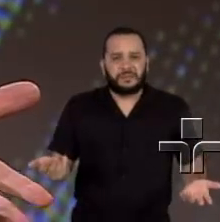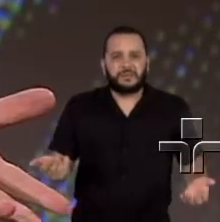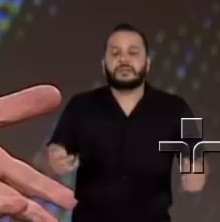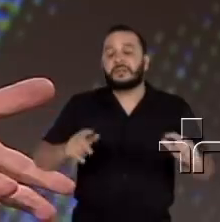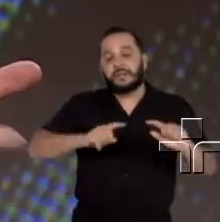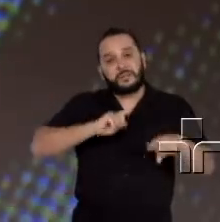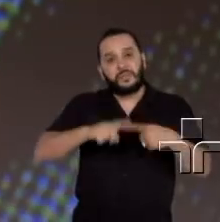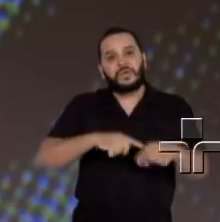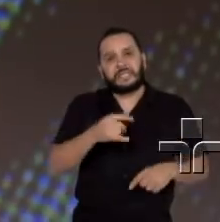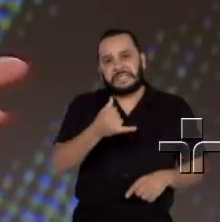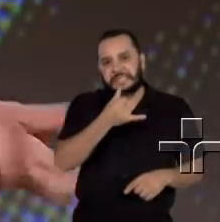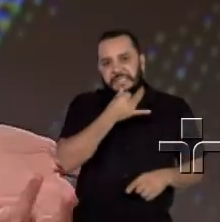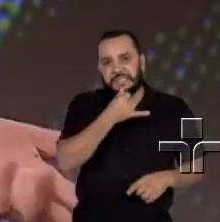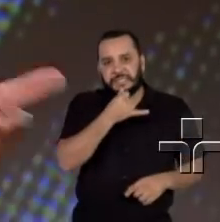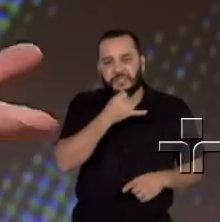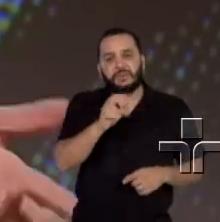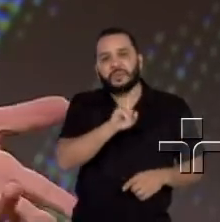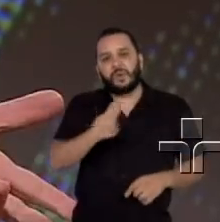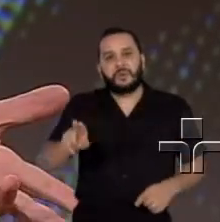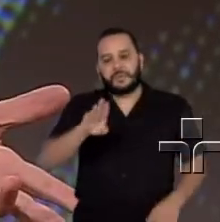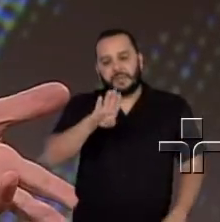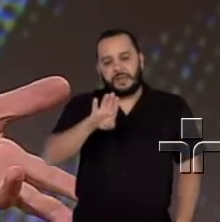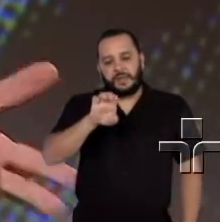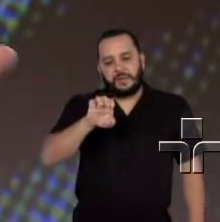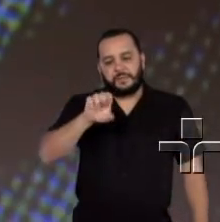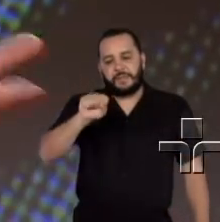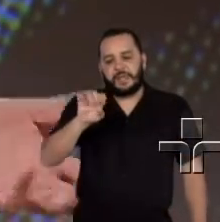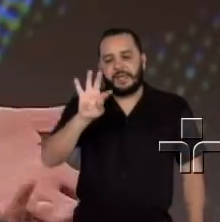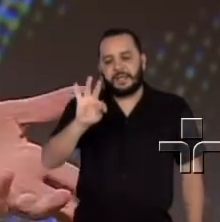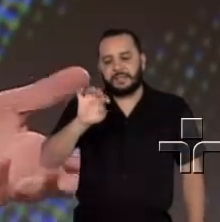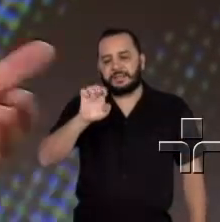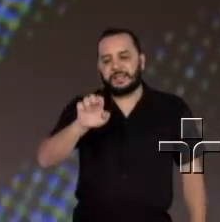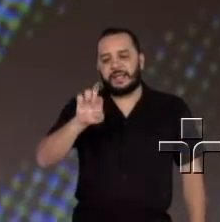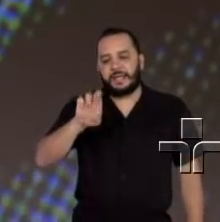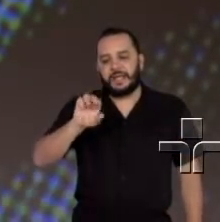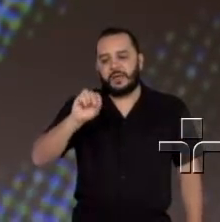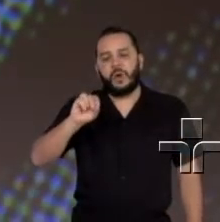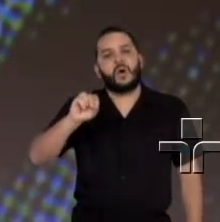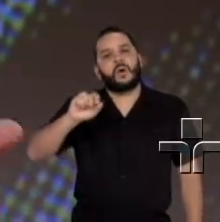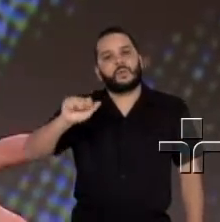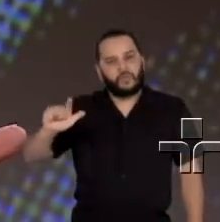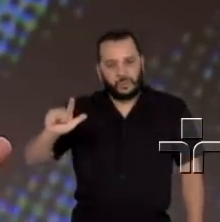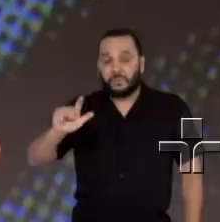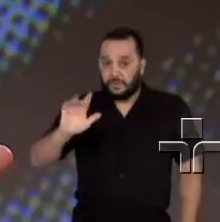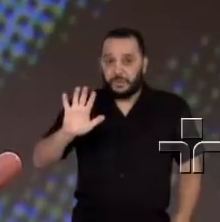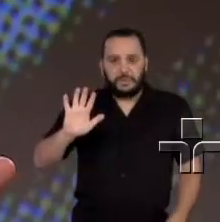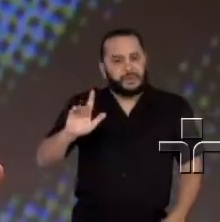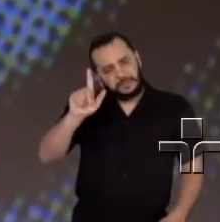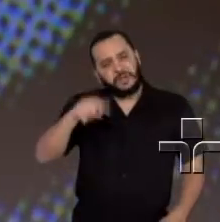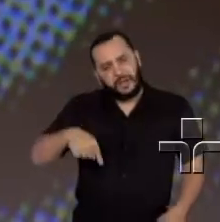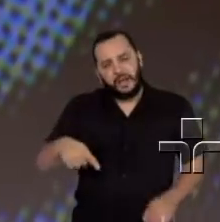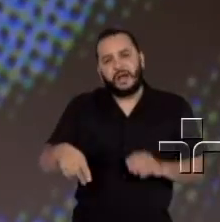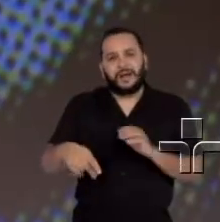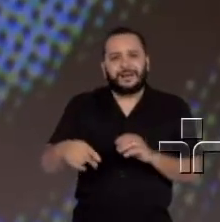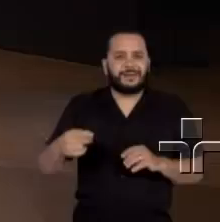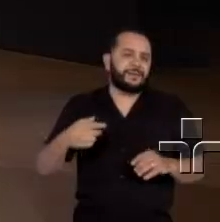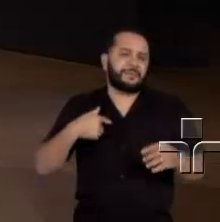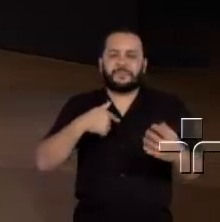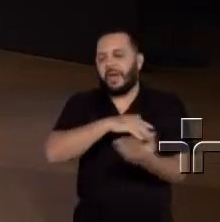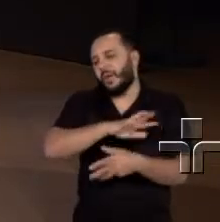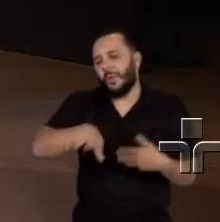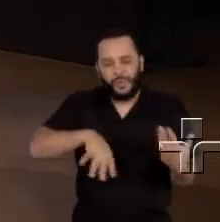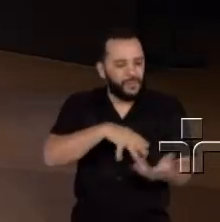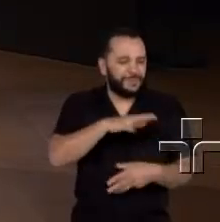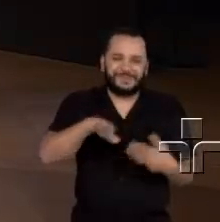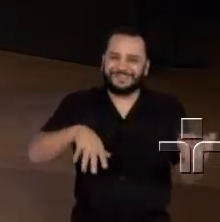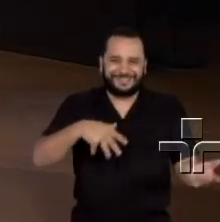e lamentável nome de besterol. Se fosse americano, não seria. Mas como é brasileiro, é sempre para esculhambar, para botar para